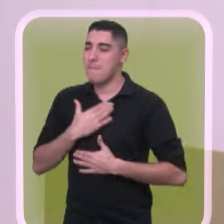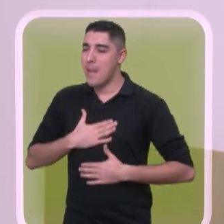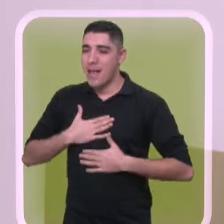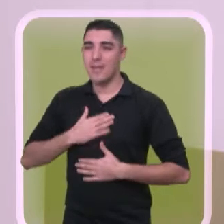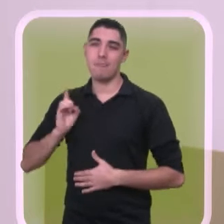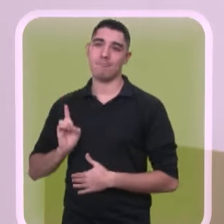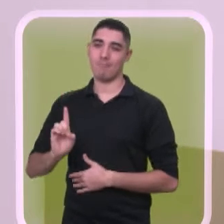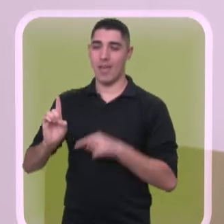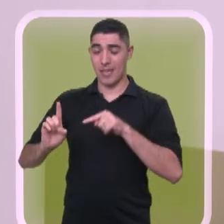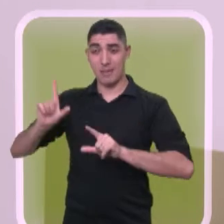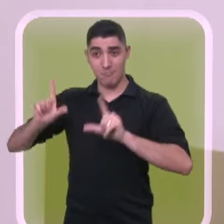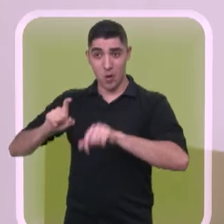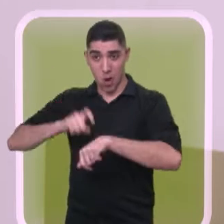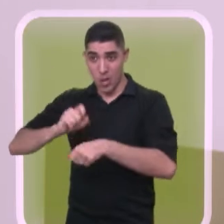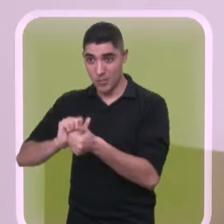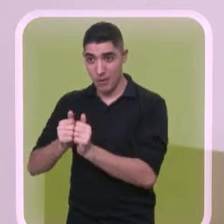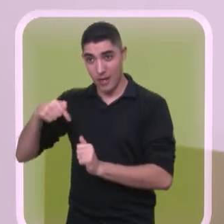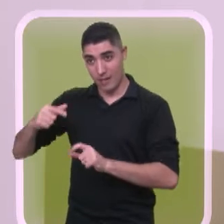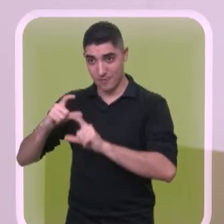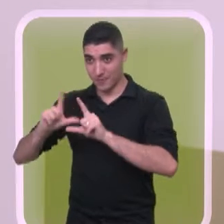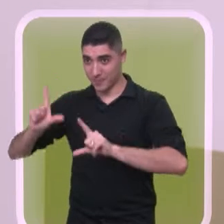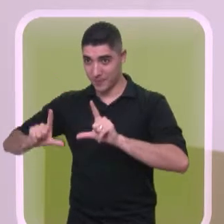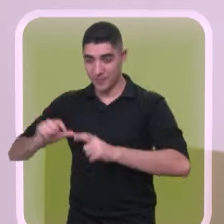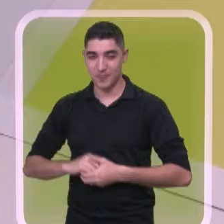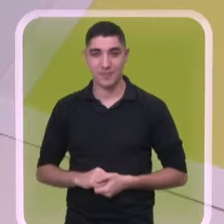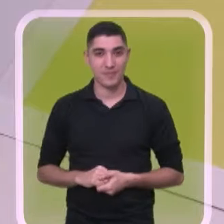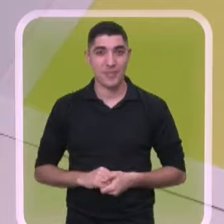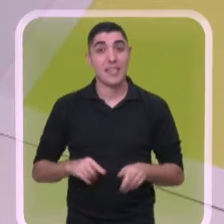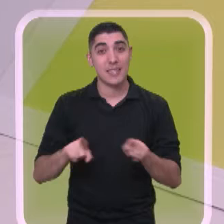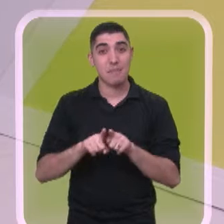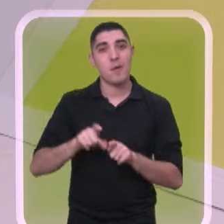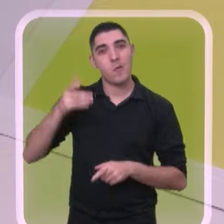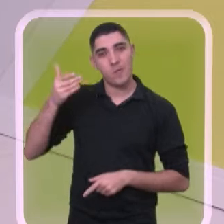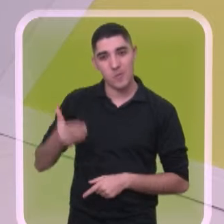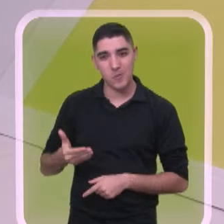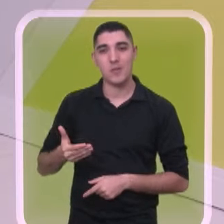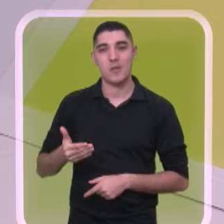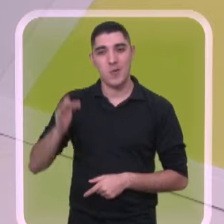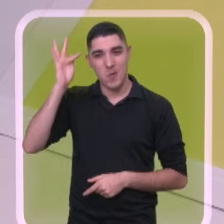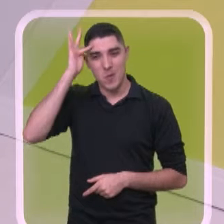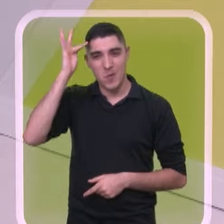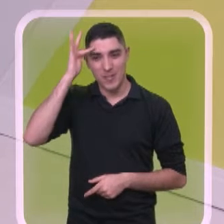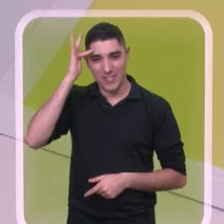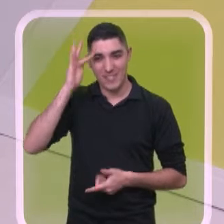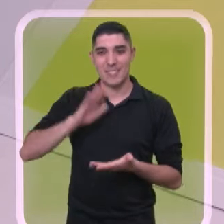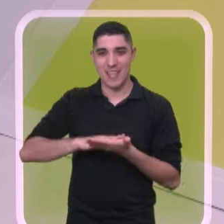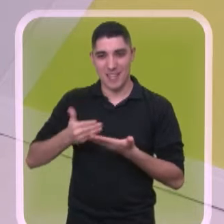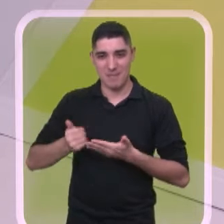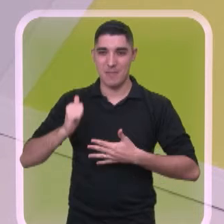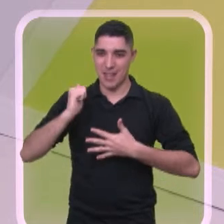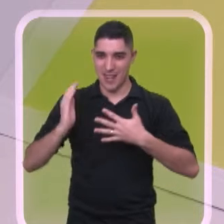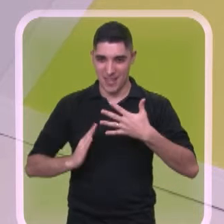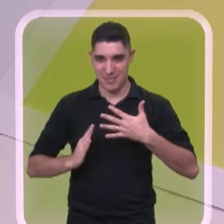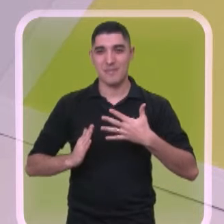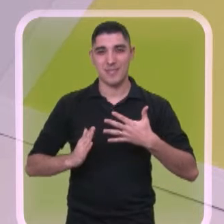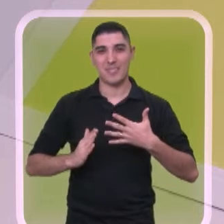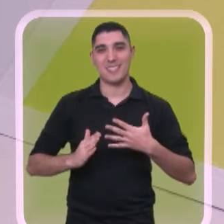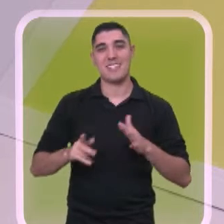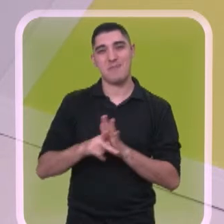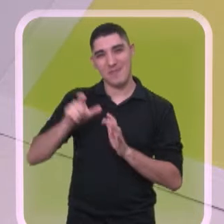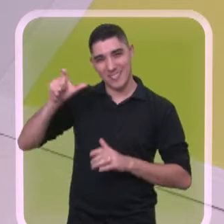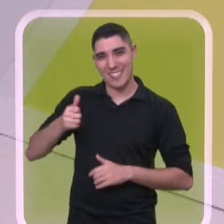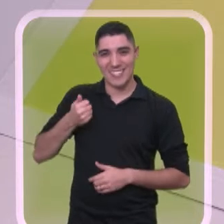mais um programa Hora do Esporte aqui na TV Câmara. E aqui com a gente também o nosso Luiz Fernando, tradutor de Libras, o